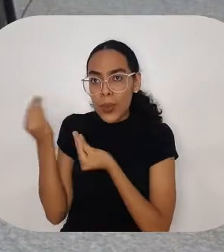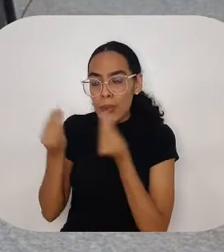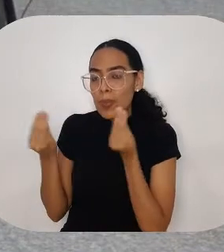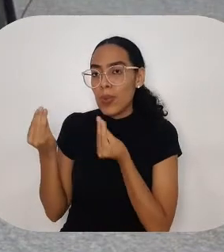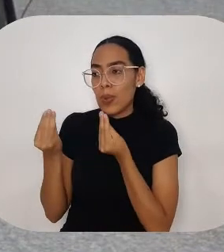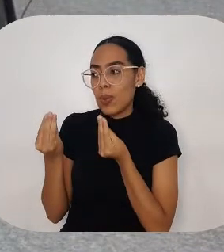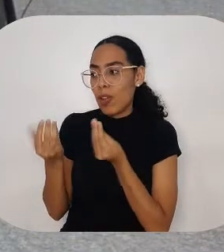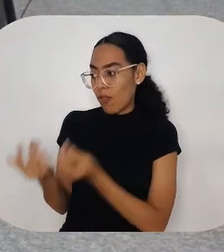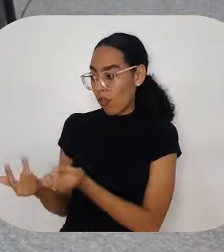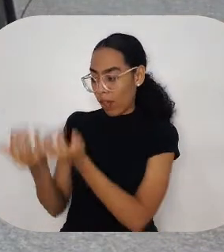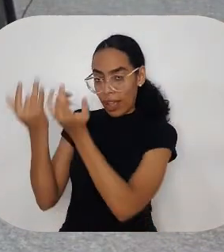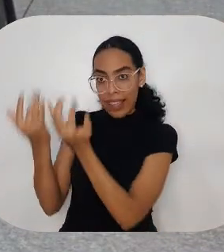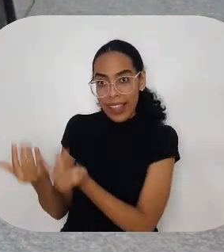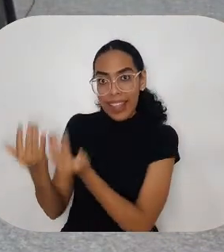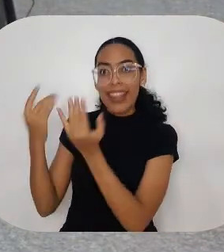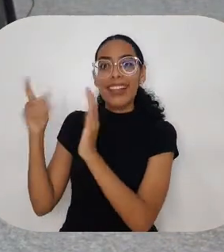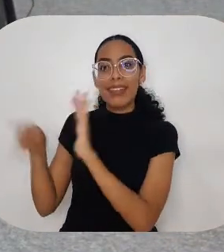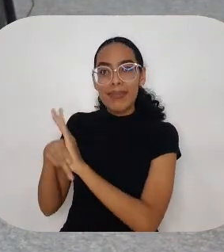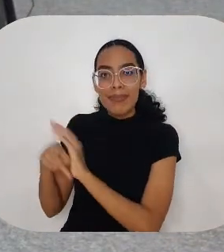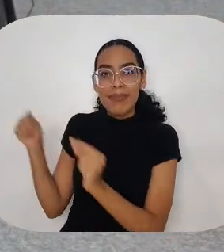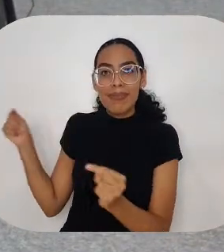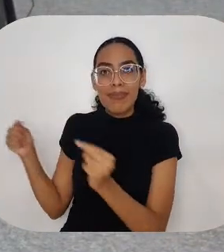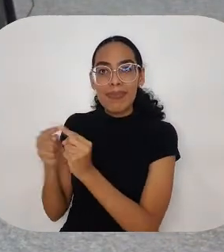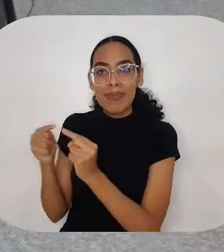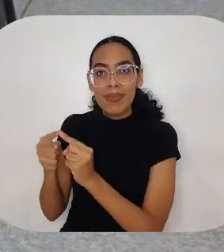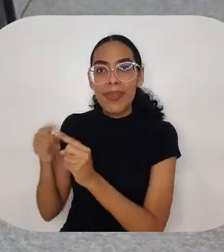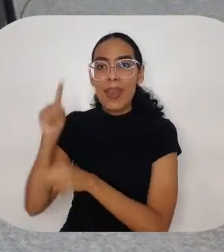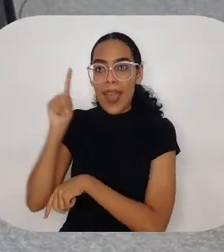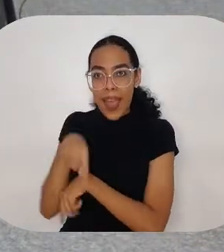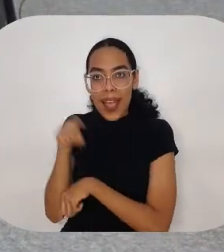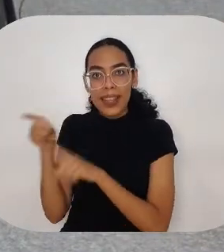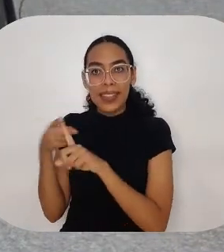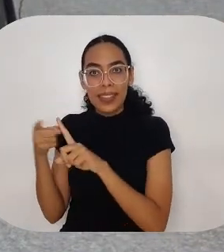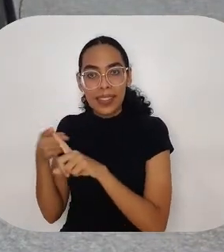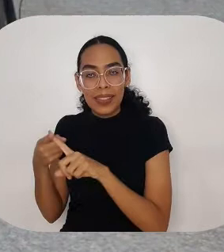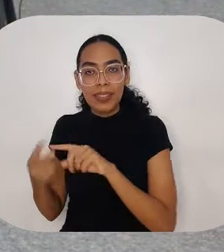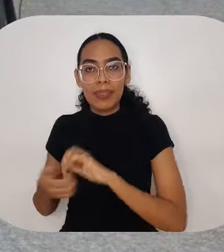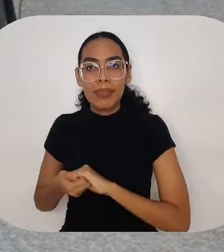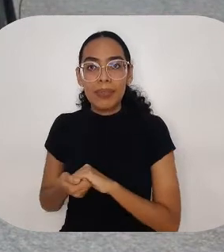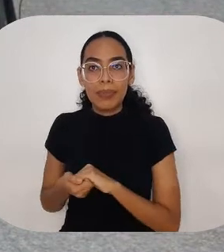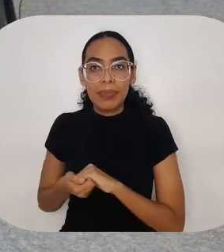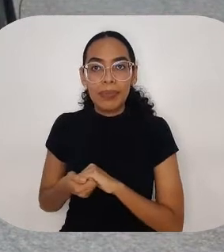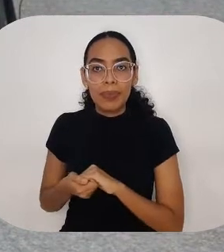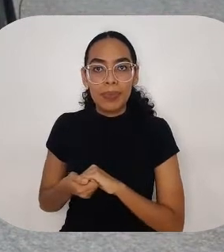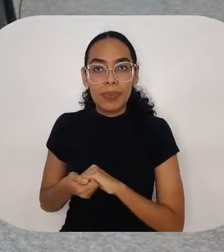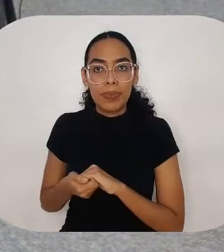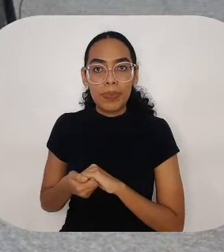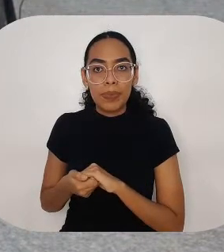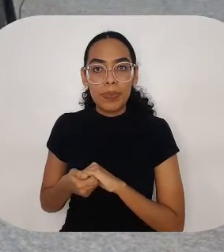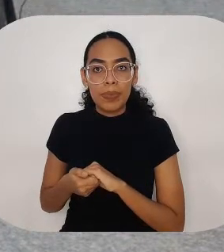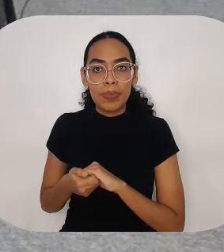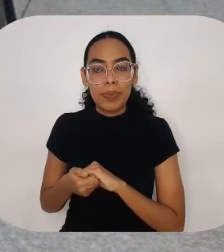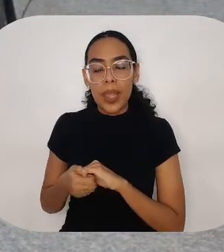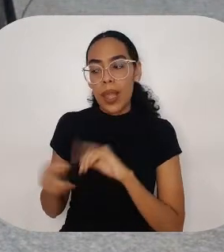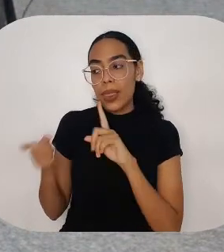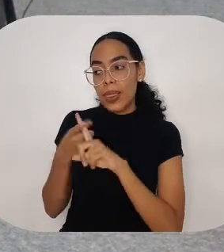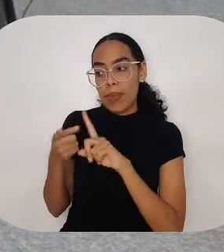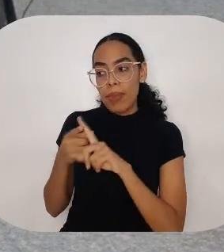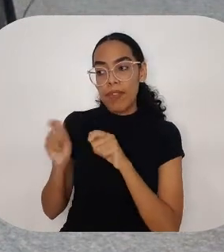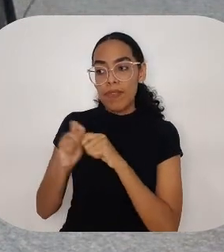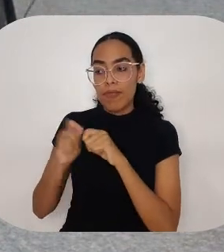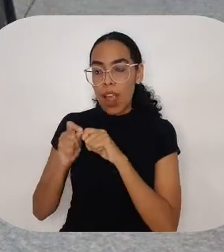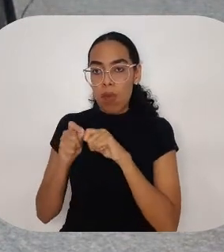Tipo... Fogueiras. Fogueiras. Bandeirinhas. Bandeirinhas. Que mais? Ai, eles